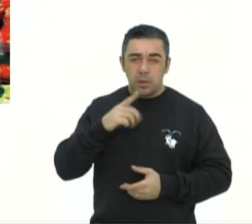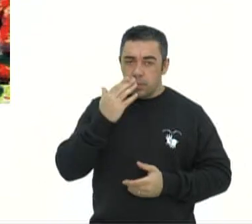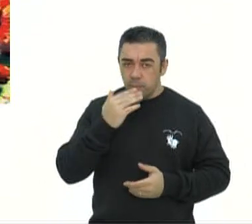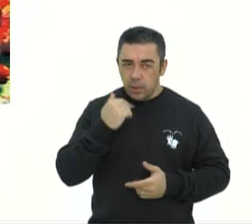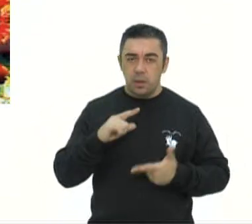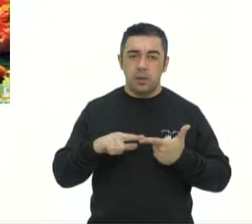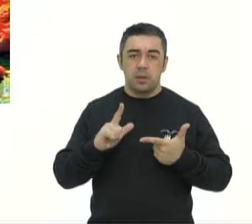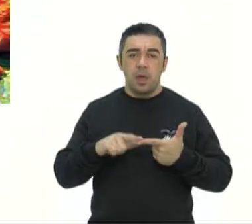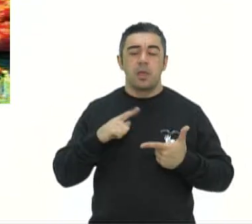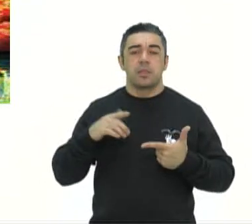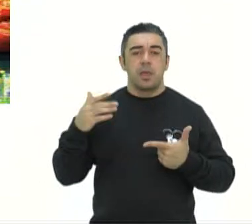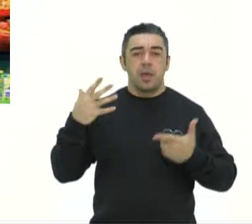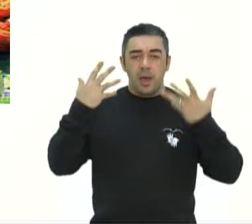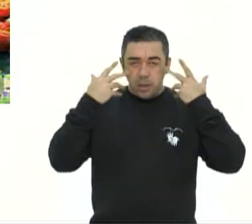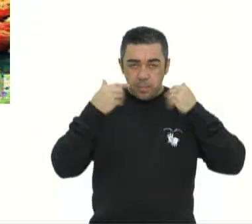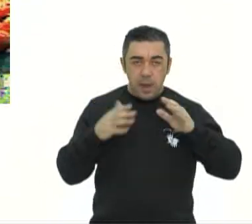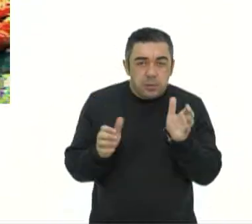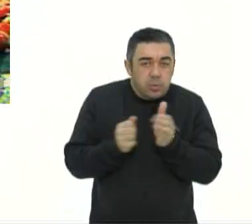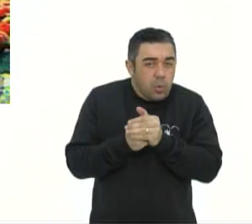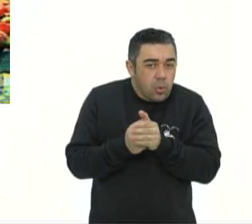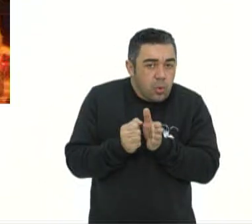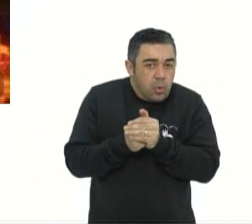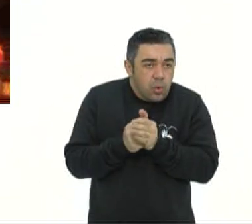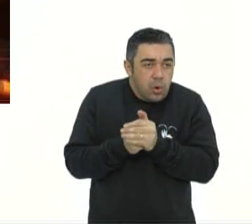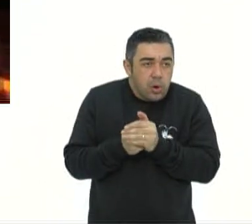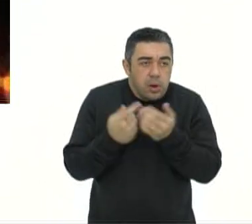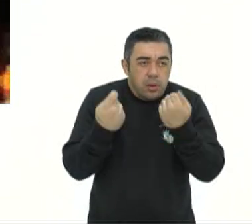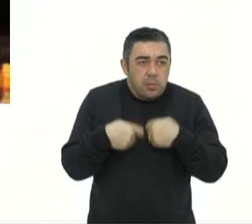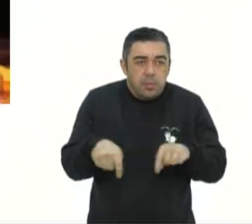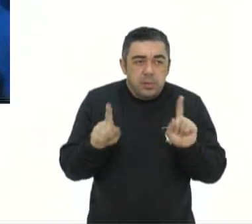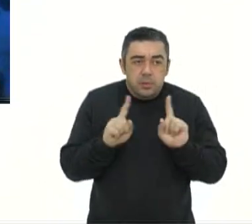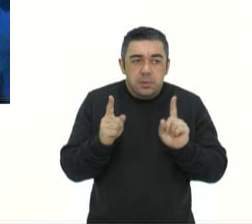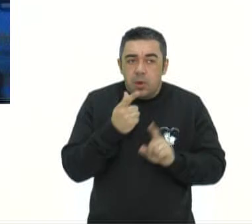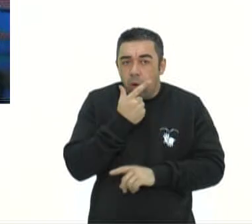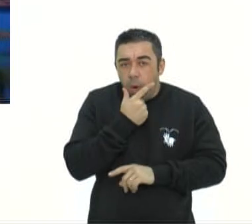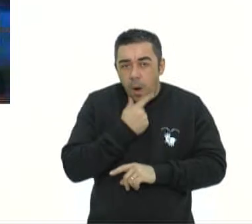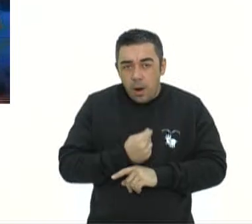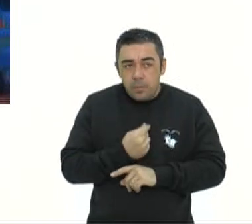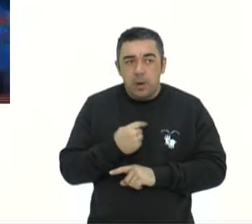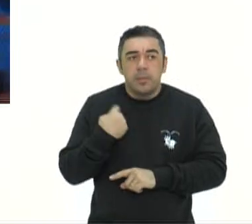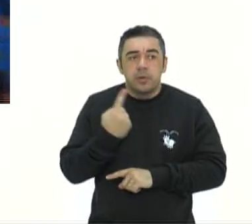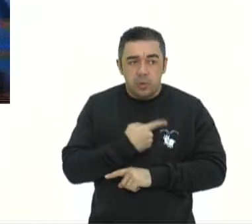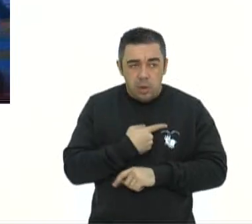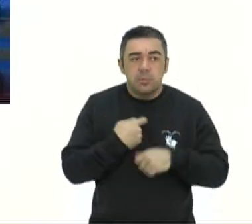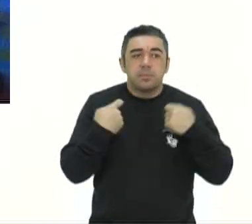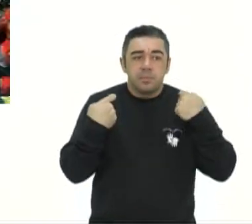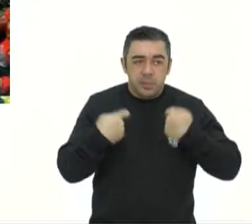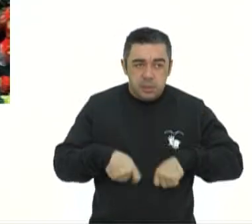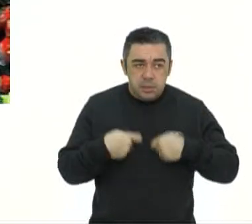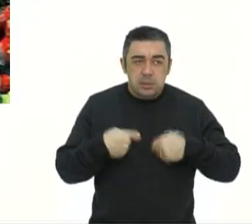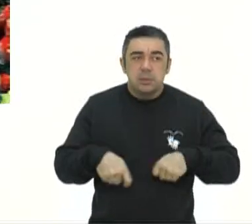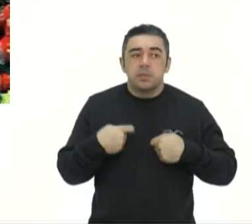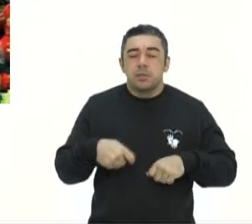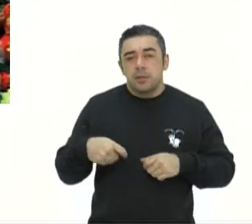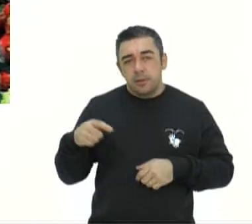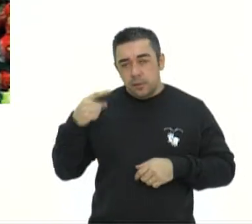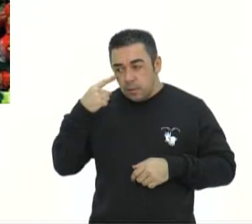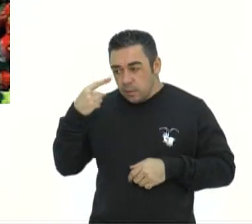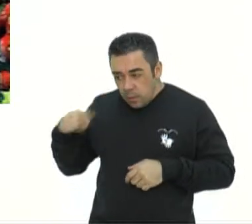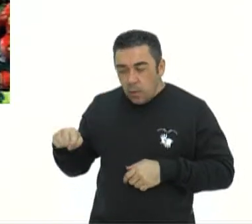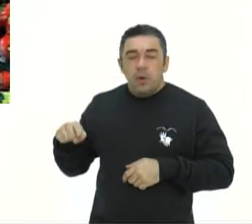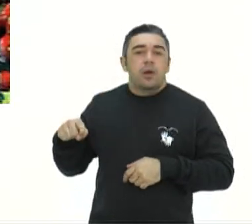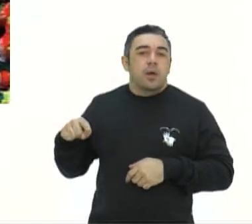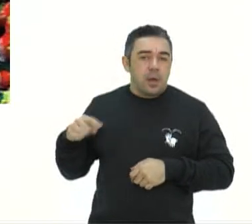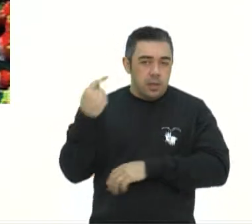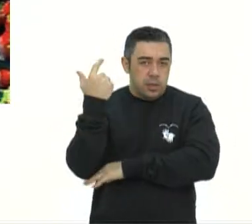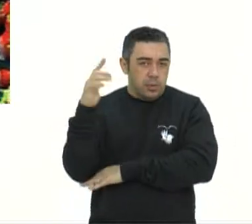que se escondem lá. E aqui ainda está dizendo, né, que a natureza não precisa do homem, mas o homem precisa da natureza. Então a gente tem que dar um olhar mais atencioso. Né? A